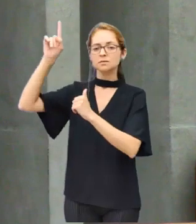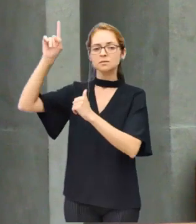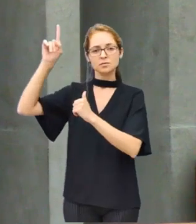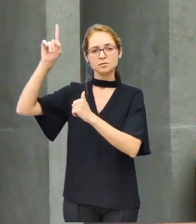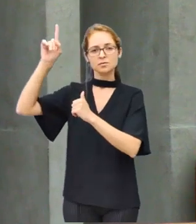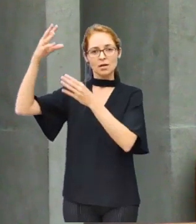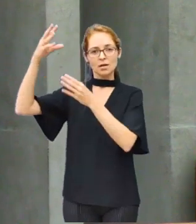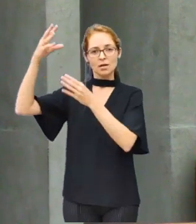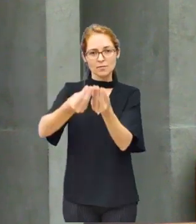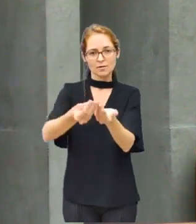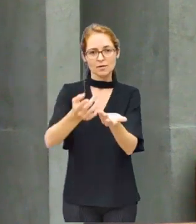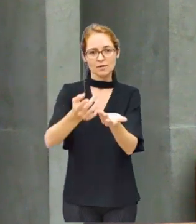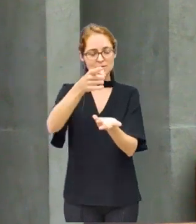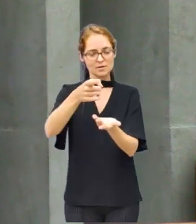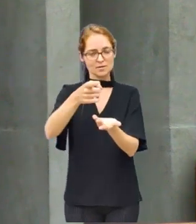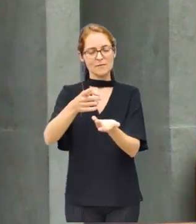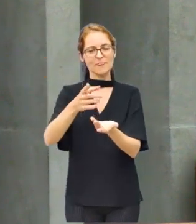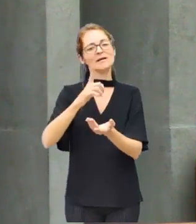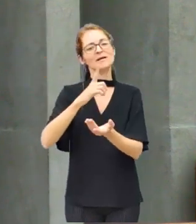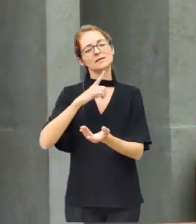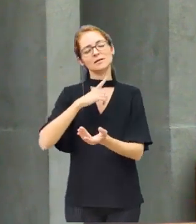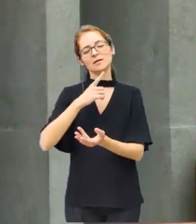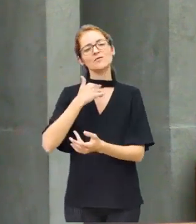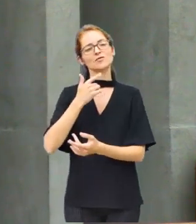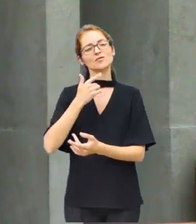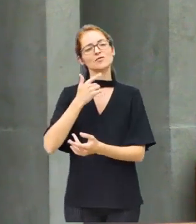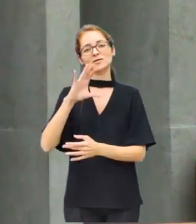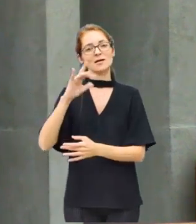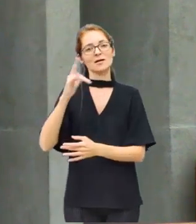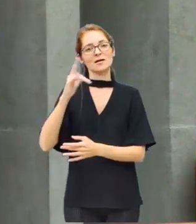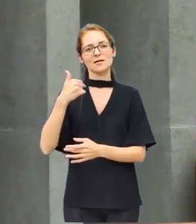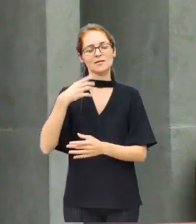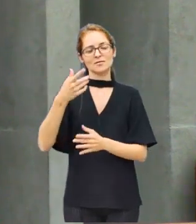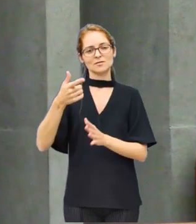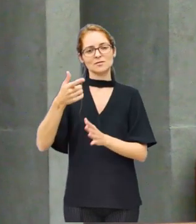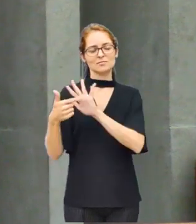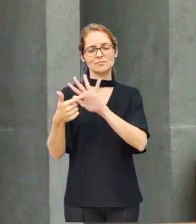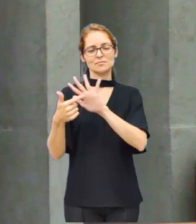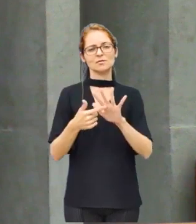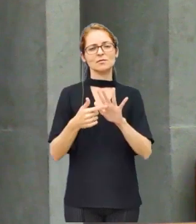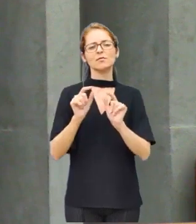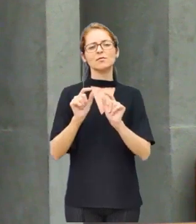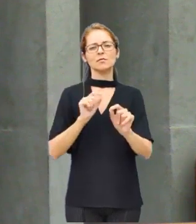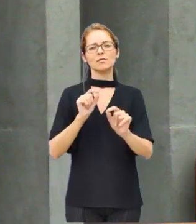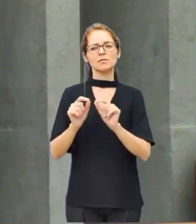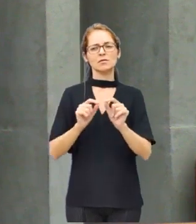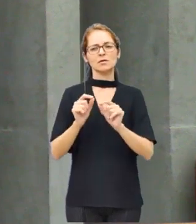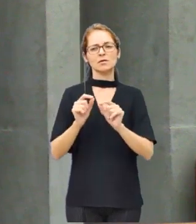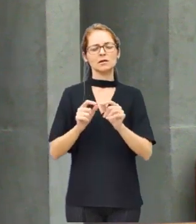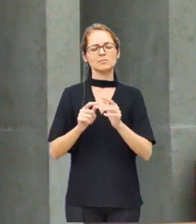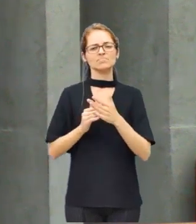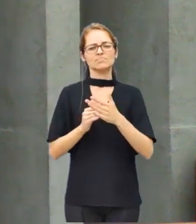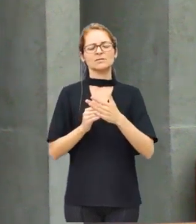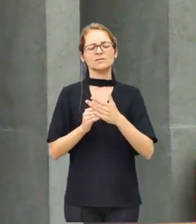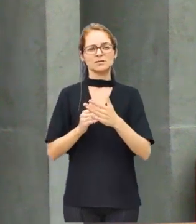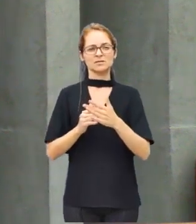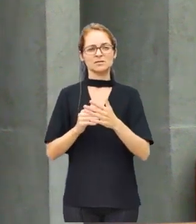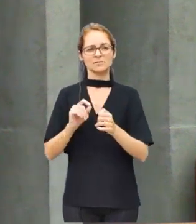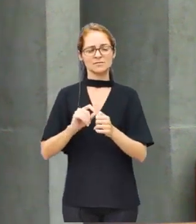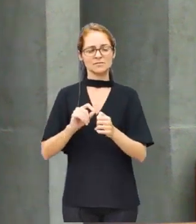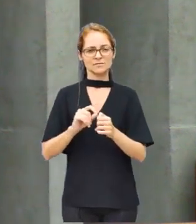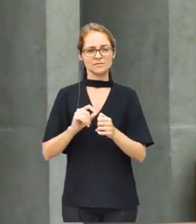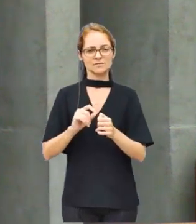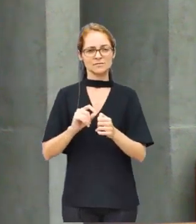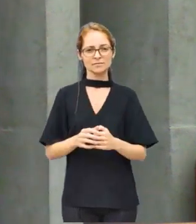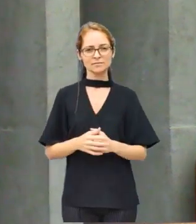são claramente reveladas para nós, mas o que, que tem te impedido de praticá-la? Essa